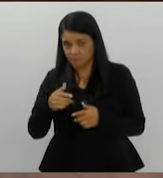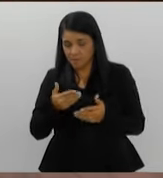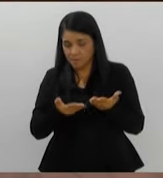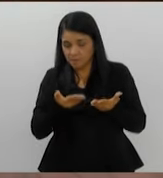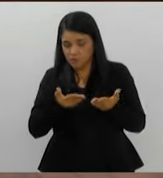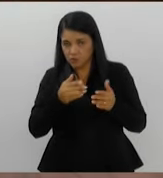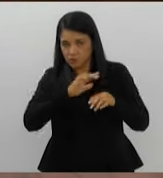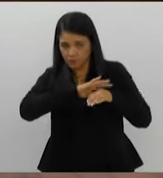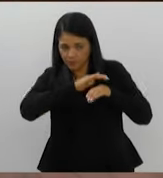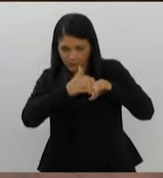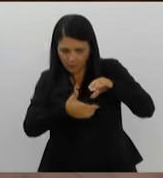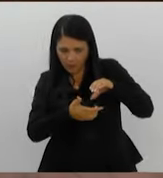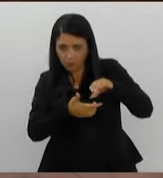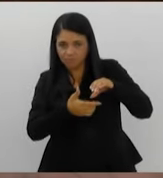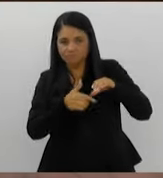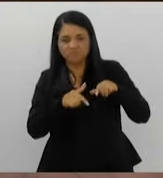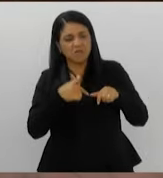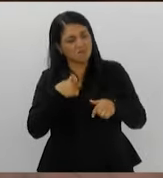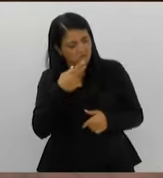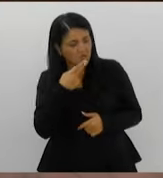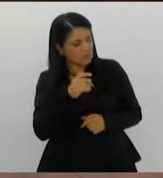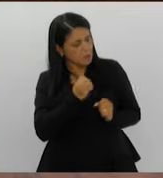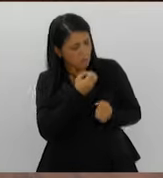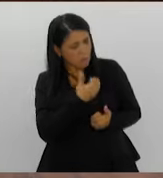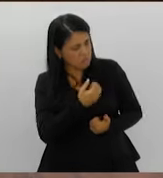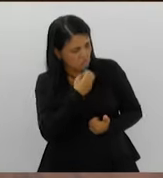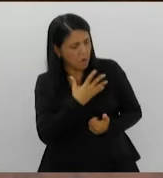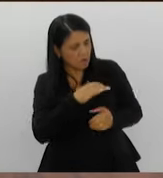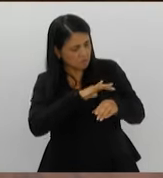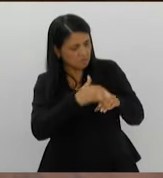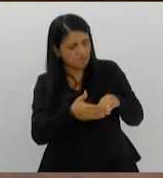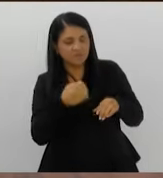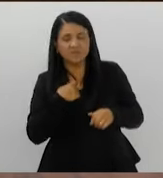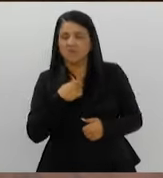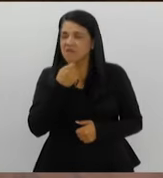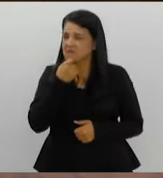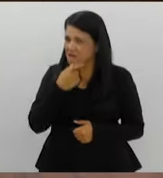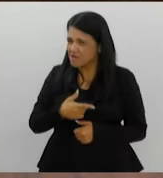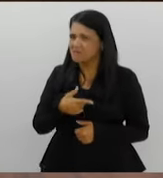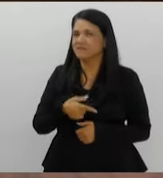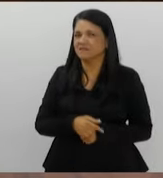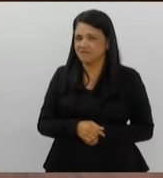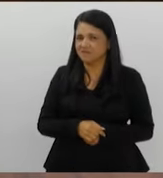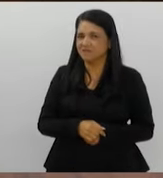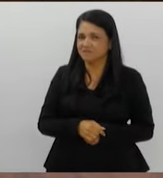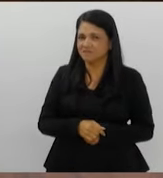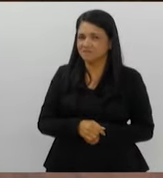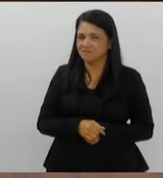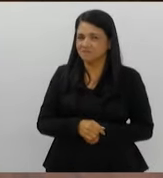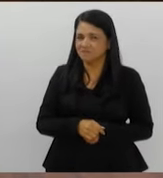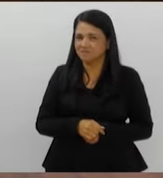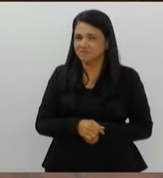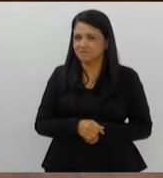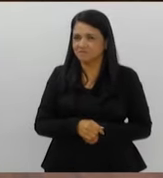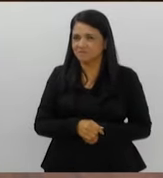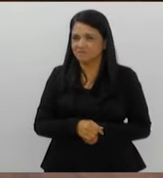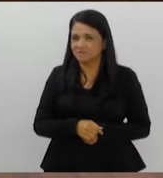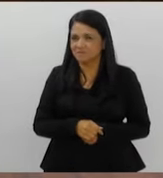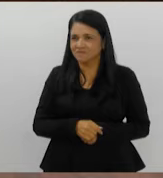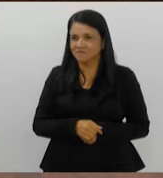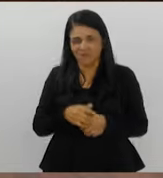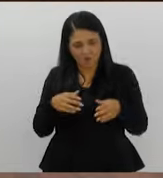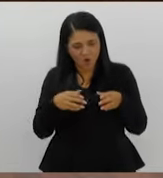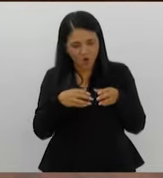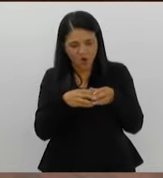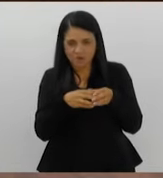que o pneu ali estava em condições de rodar. Mas o engraçado disso tudo, que quando a gente da Comissão